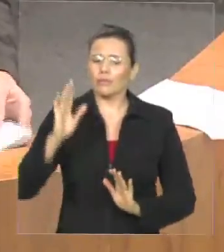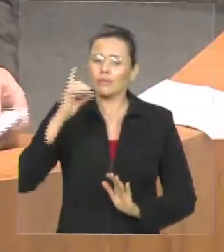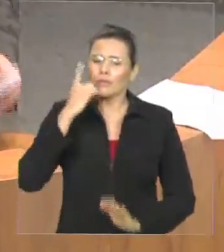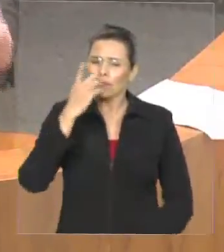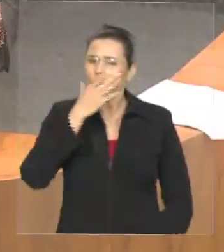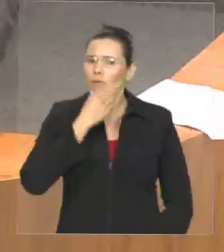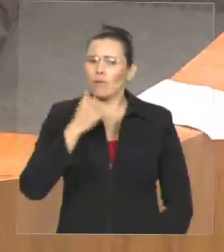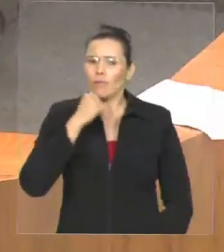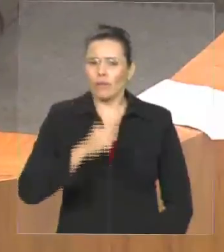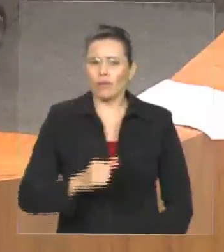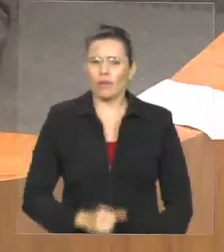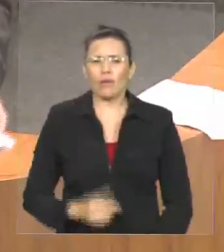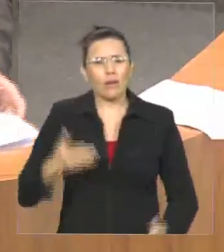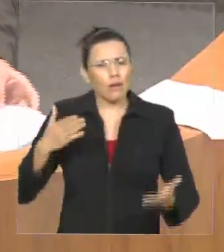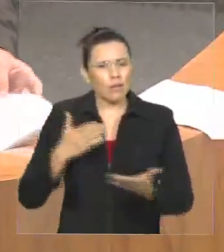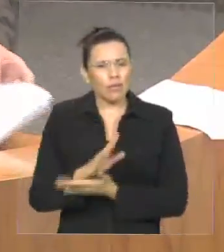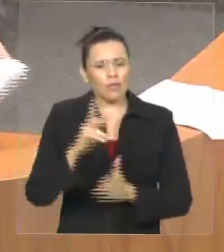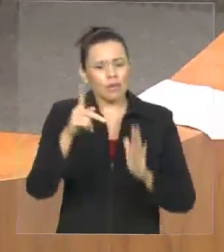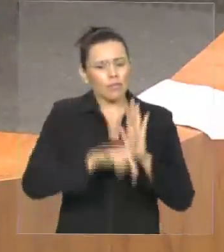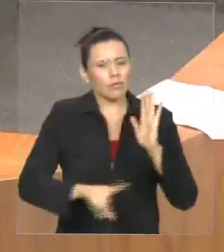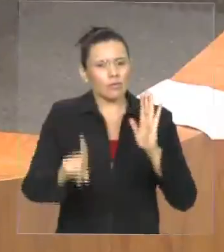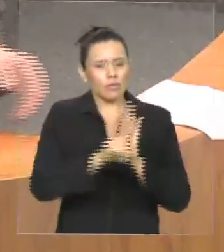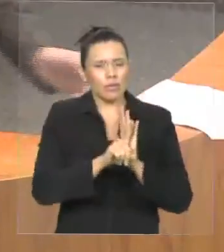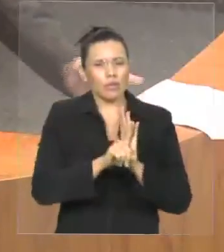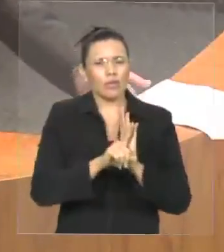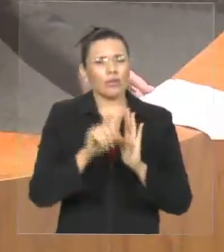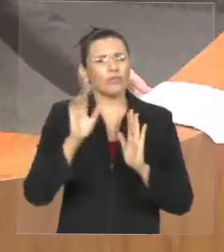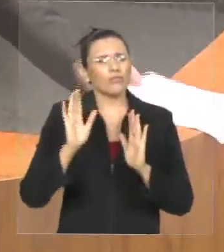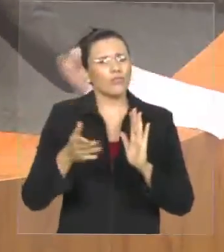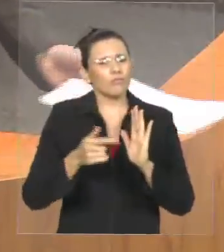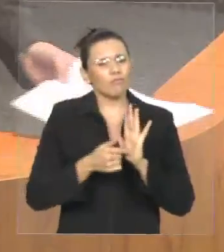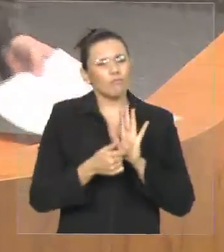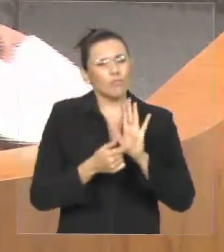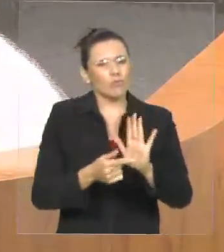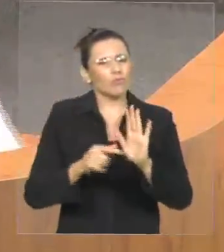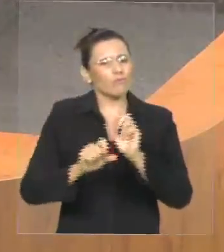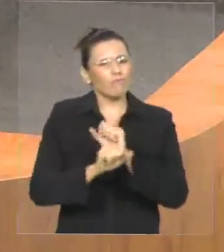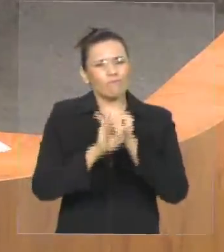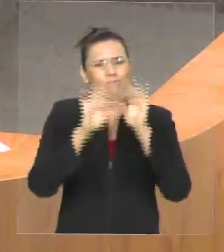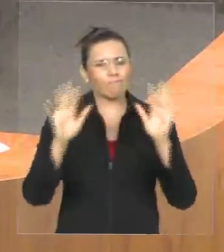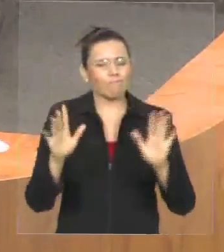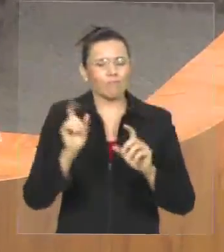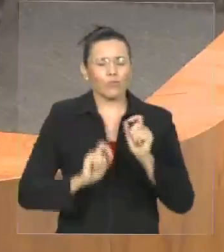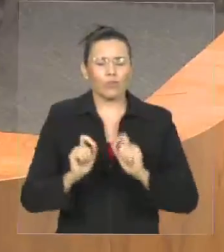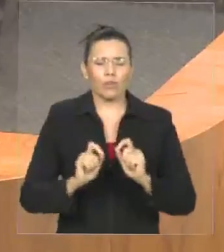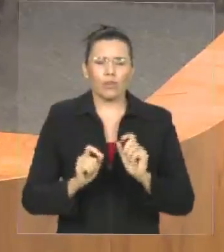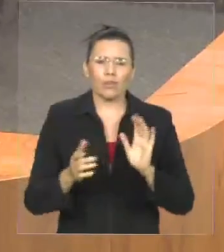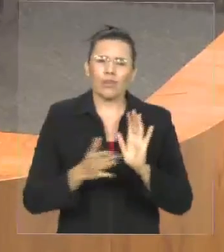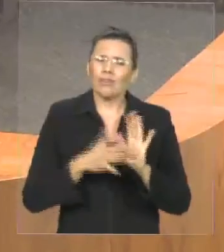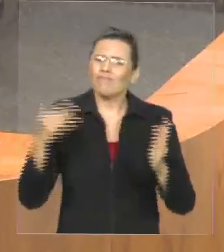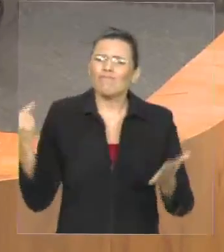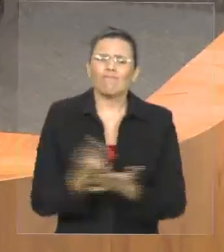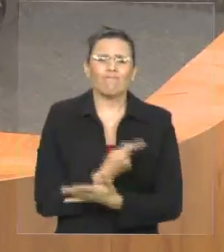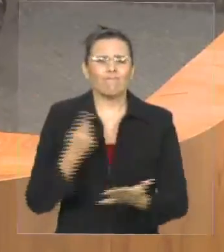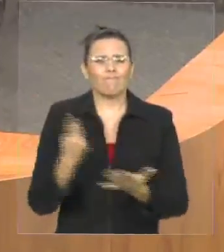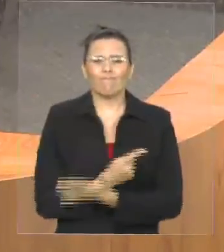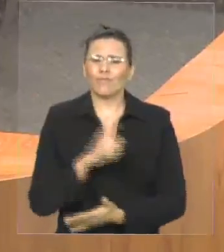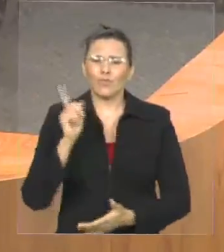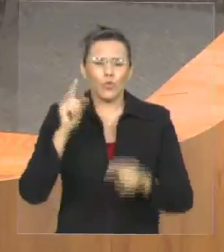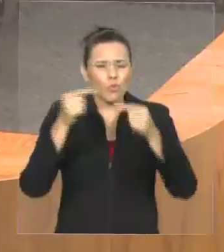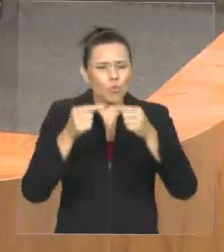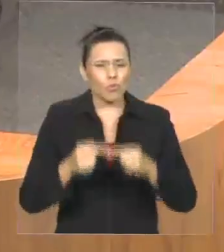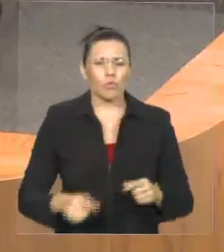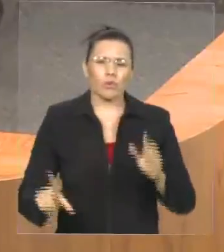aprovar um projeto de lei que, já demonstrado claramente, é uma aberração jurídica.